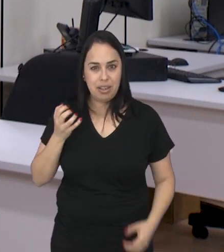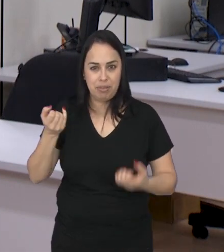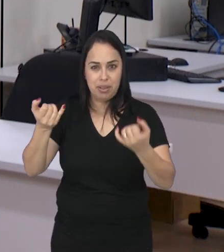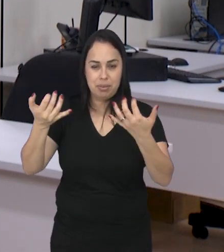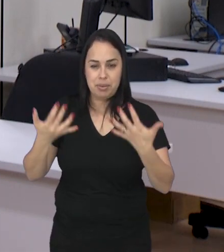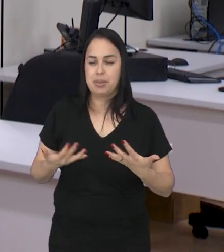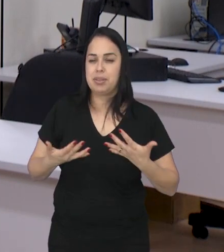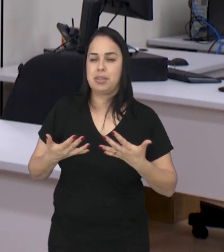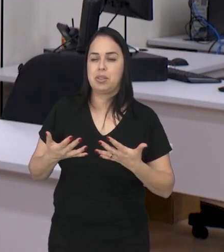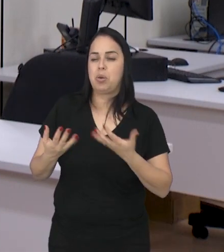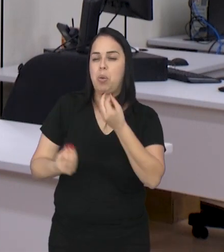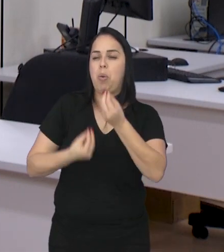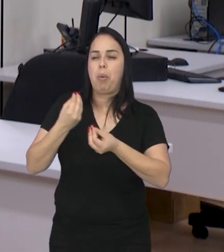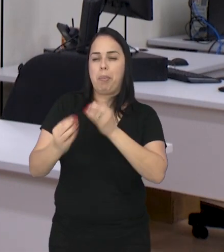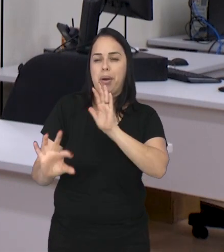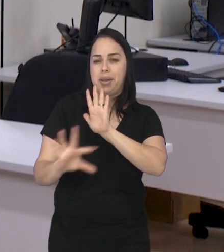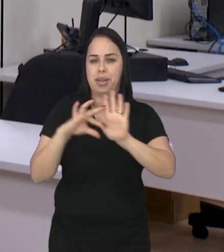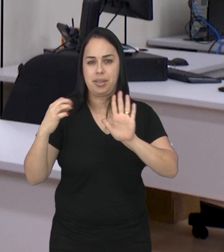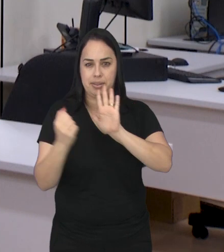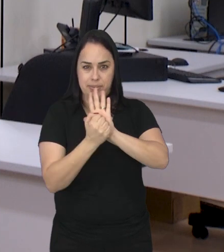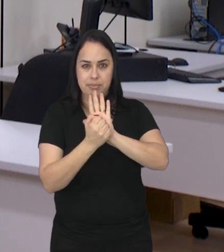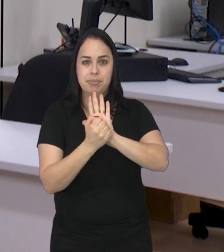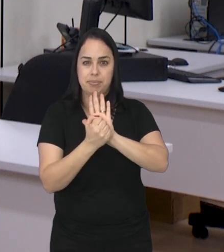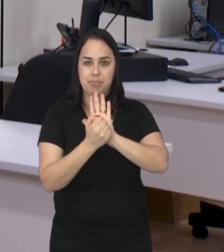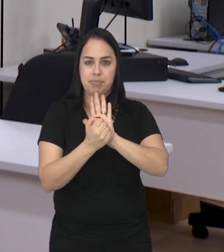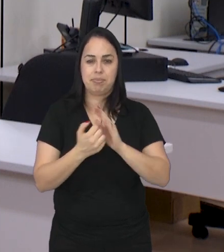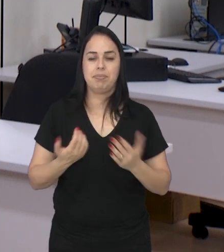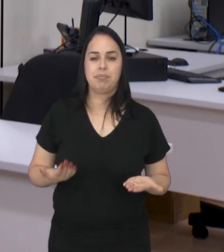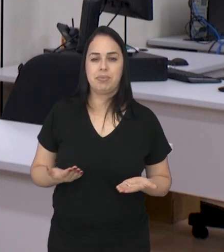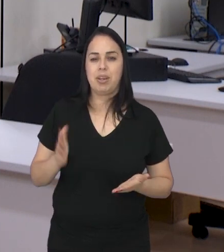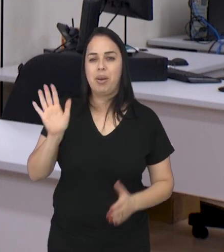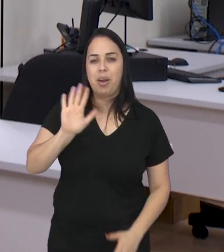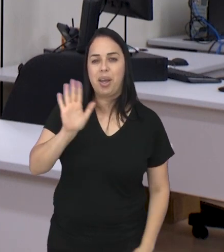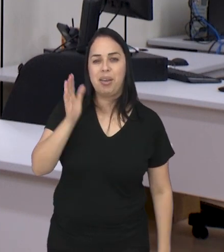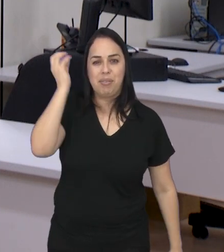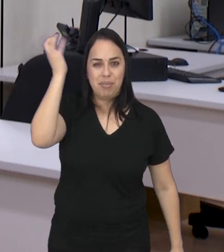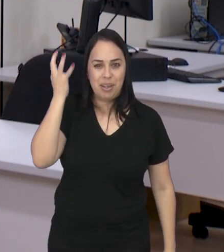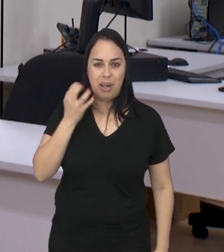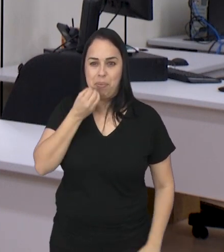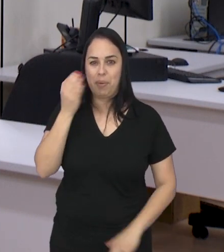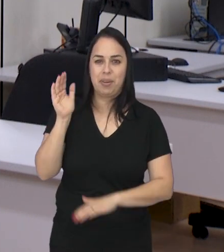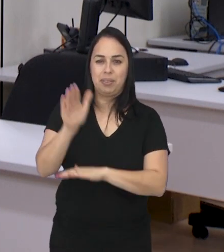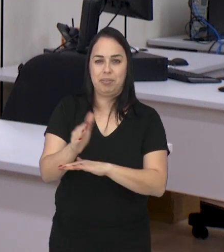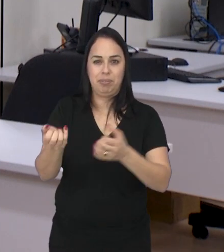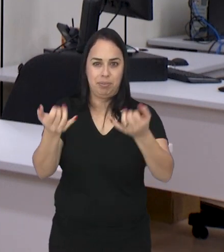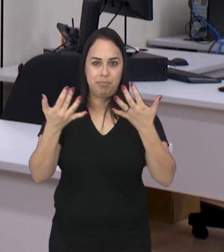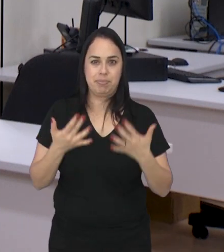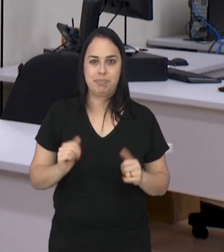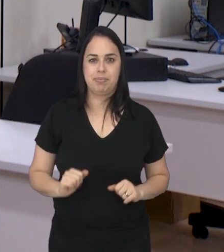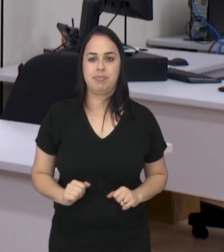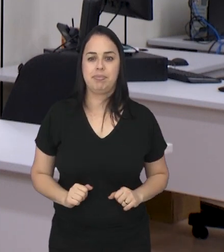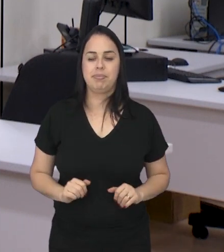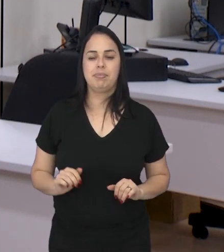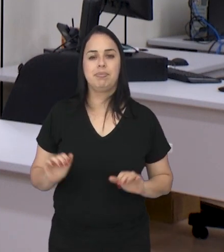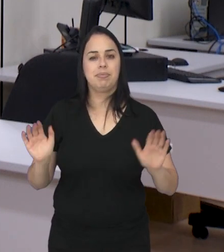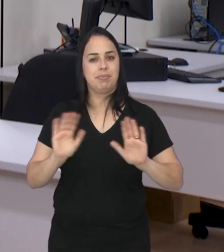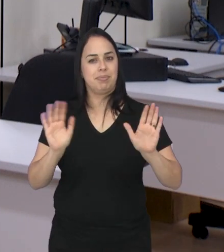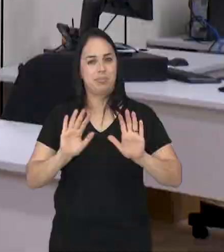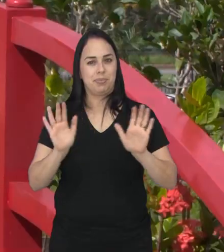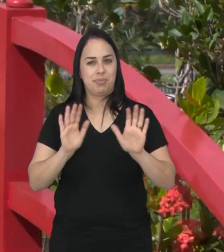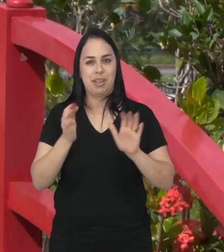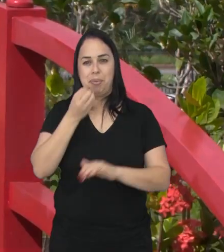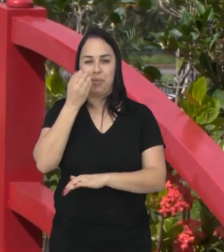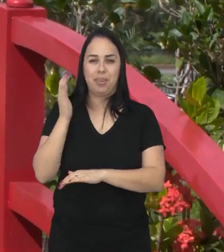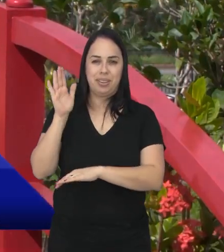Fernanda Santos está de volta para Explicar sobre as inscrições e como fazer esses cursos Oi Fernanda boa tarde conta tudo para gente